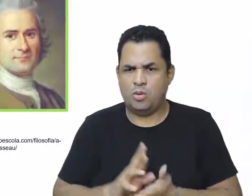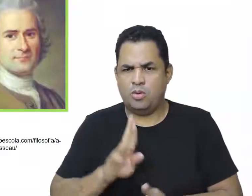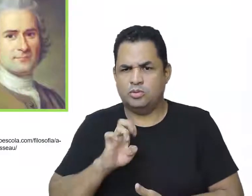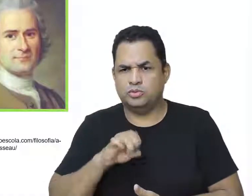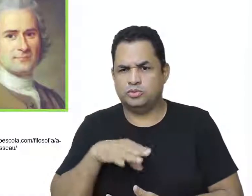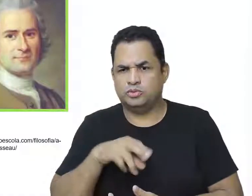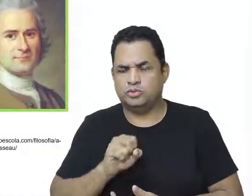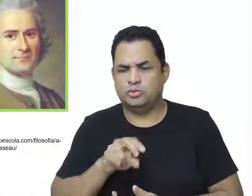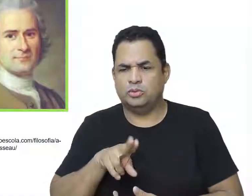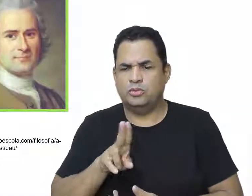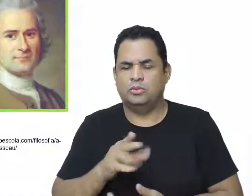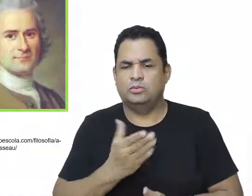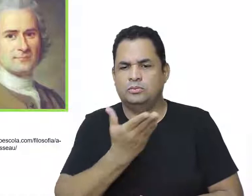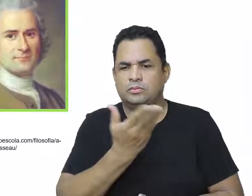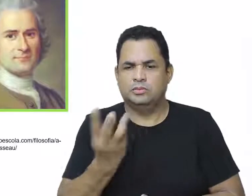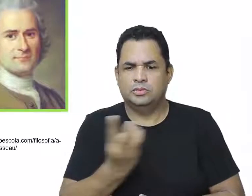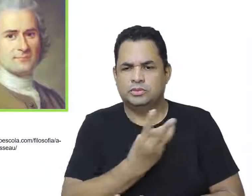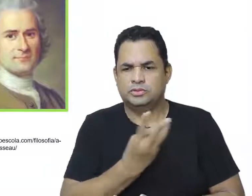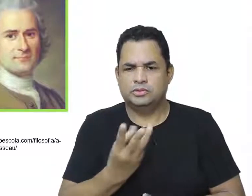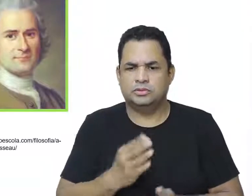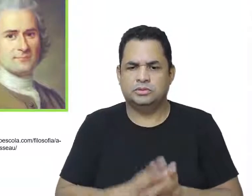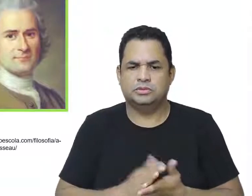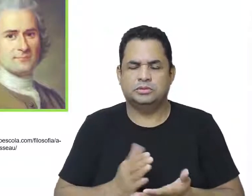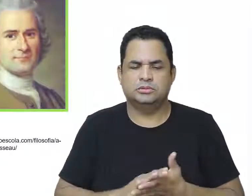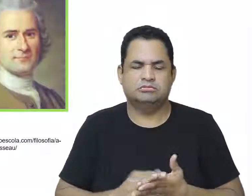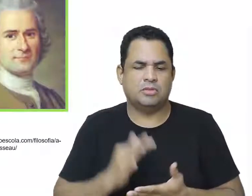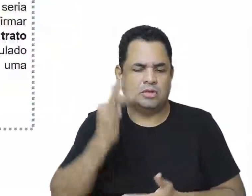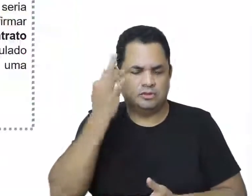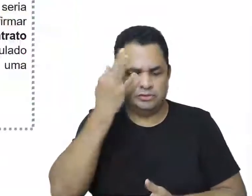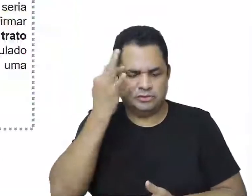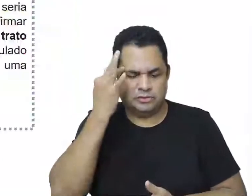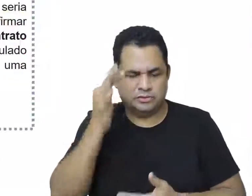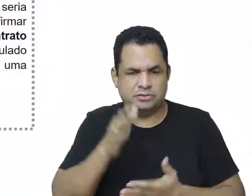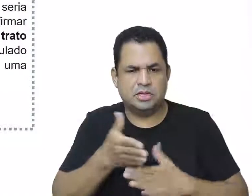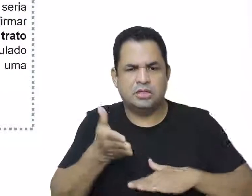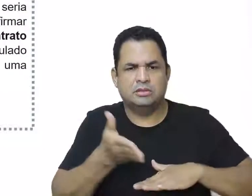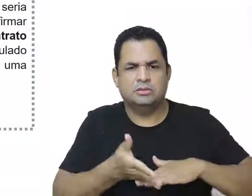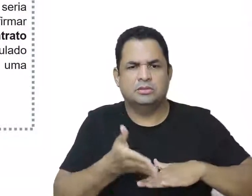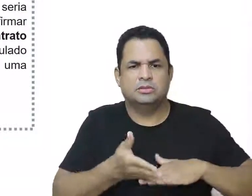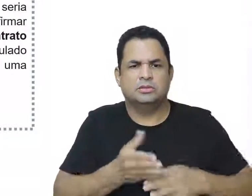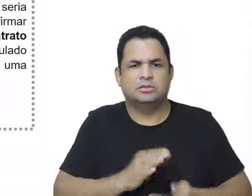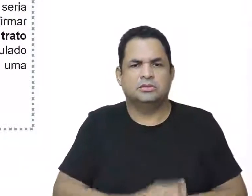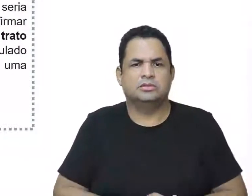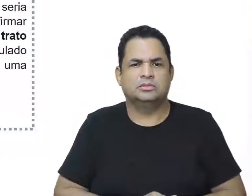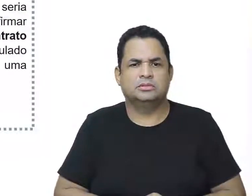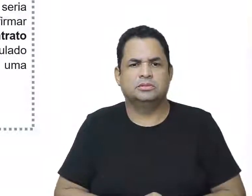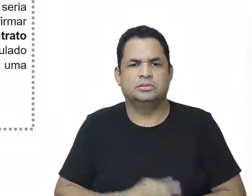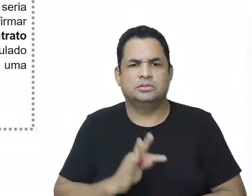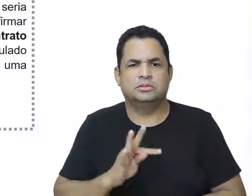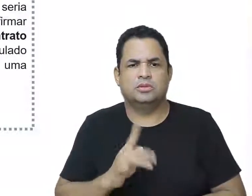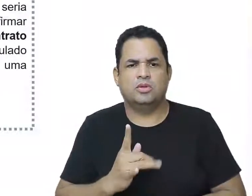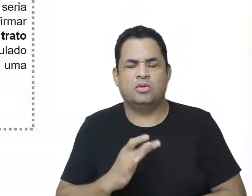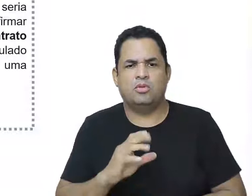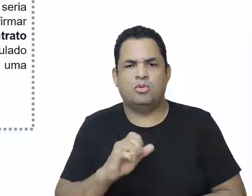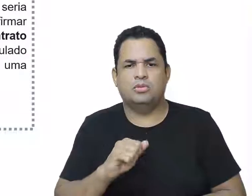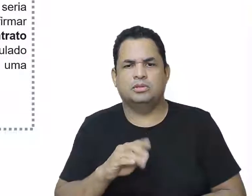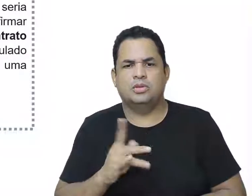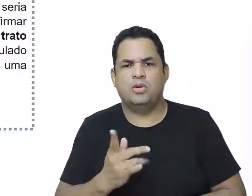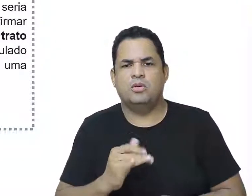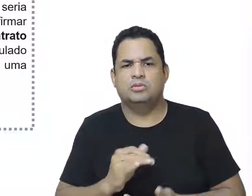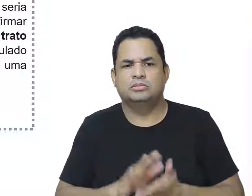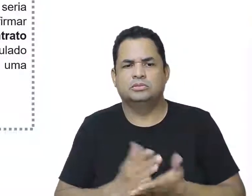Jean-Jacques Rousseau, os grandes filósofos aí da Idade Moderna. O Thomas Hobbes trouxe uma leitura